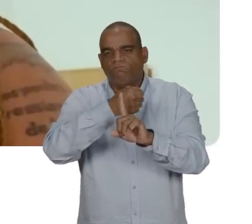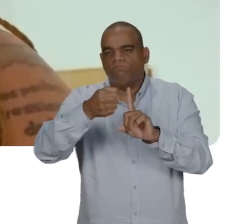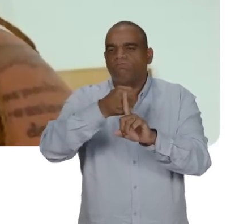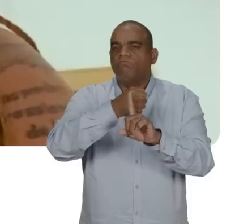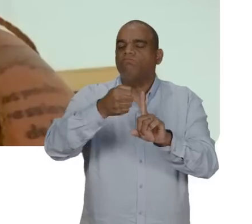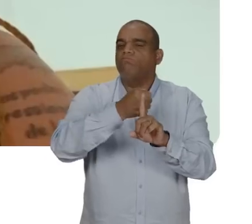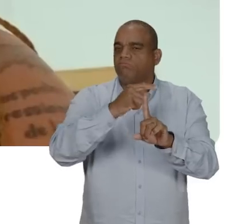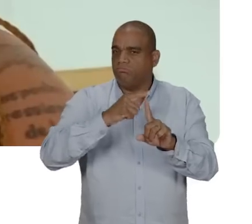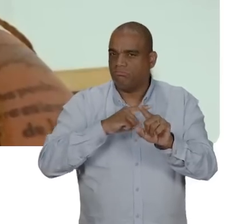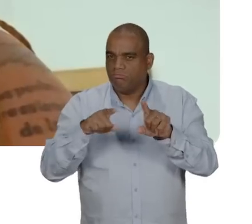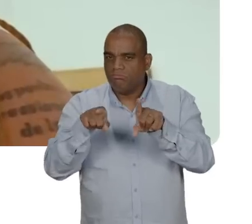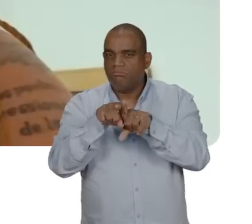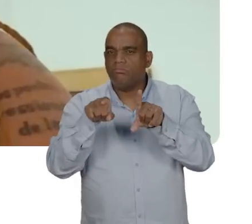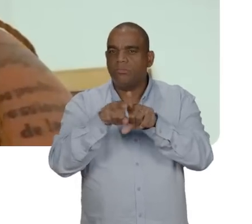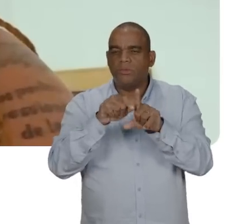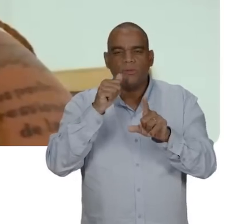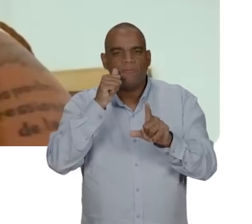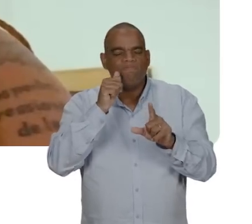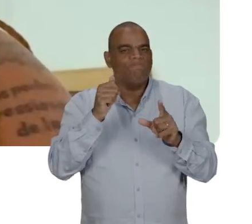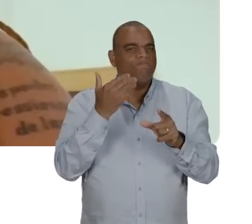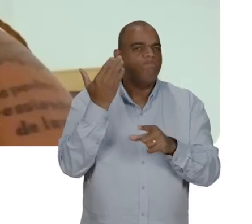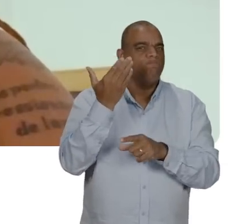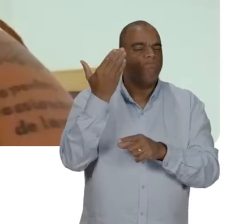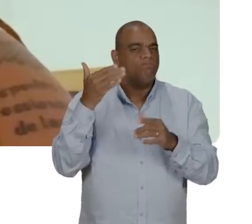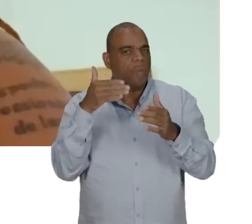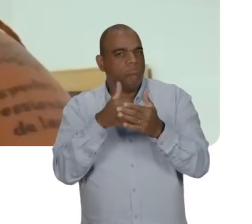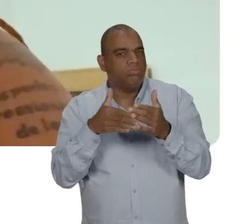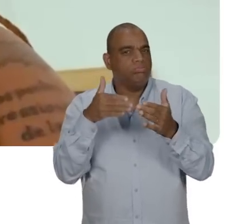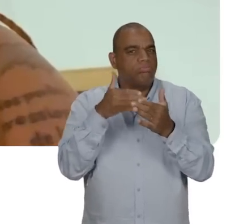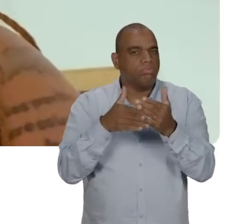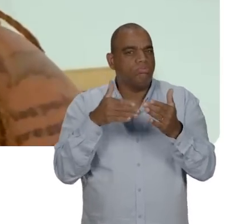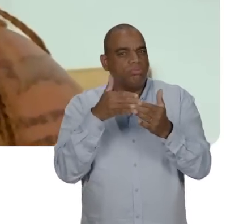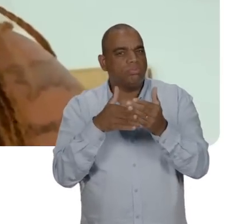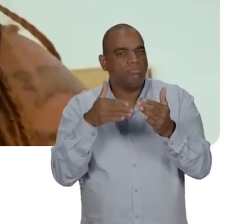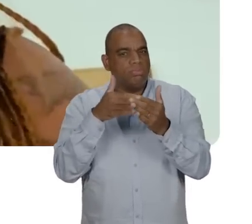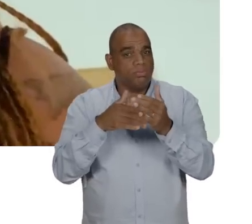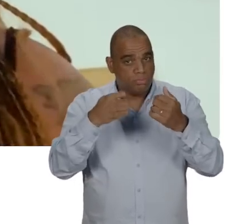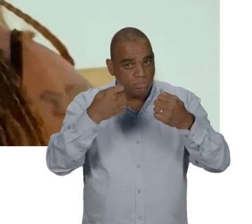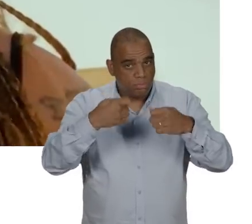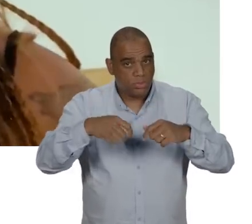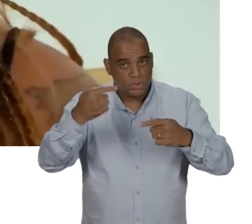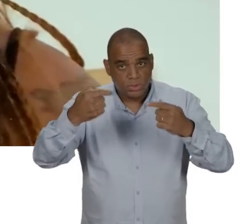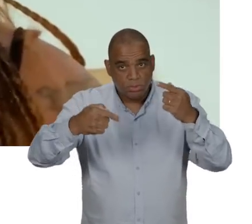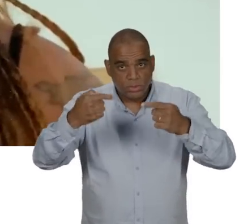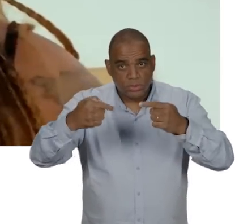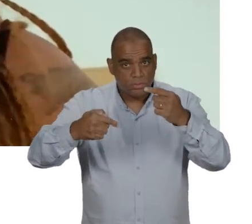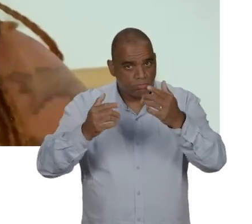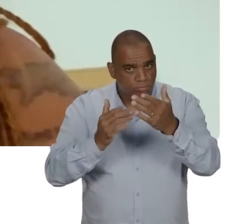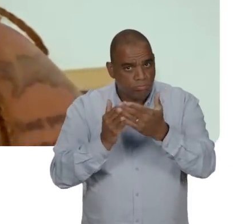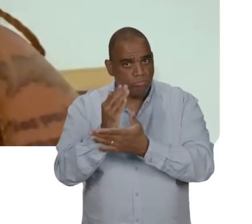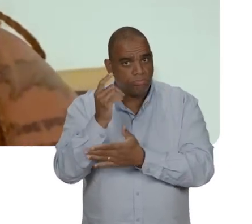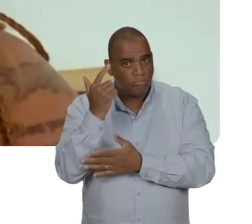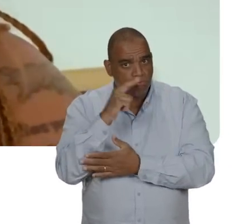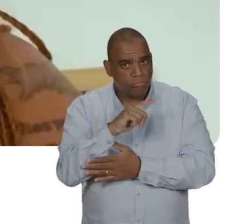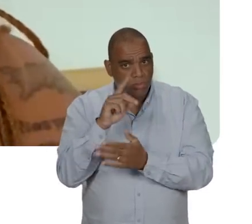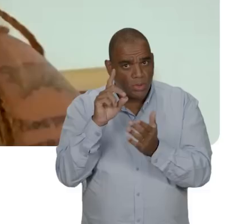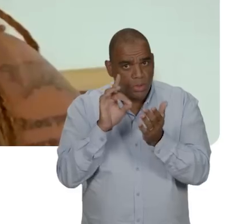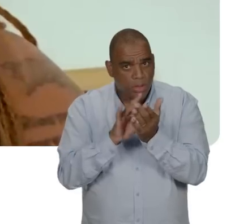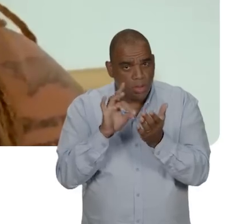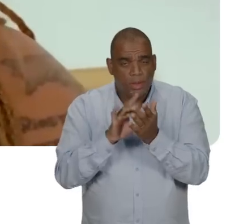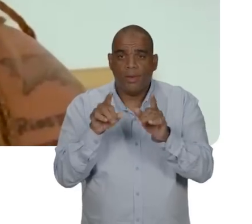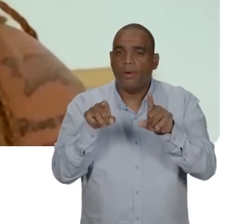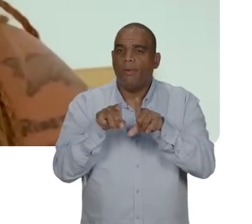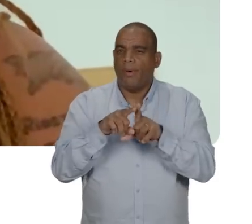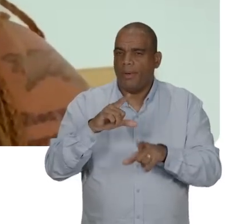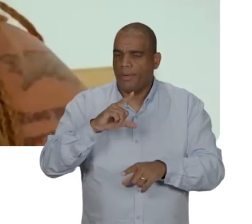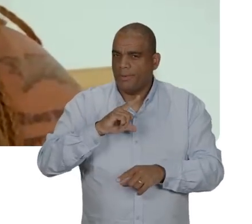ainda é muito forte e ainda impacta demais a presença das mulheres nesses processos de disputa eleitoral. A gente sabe